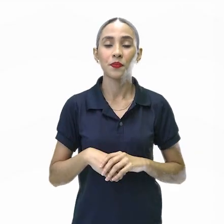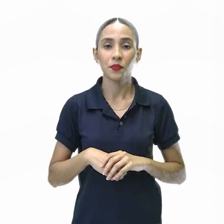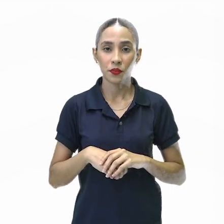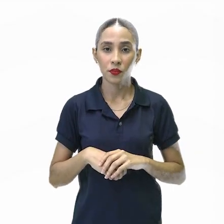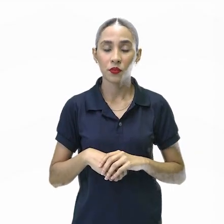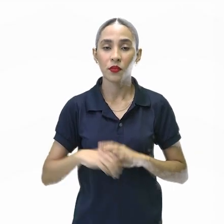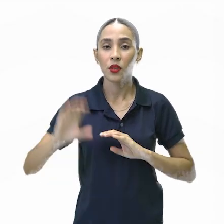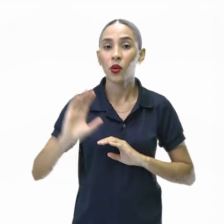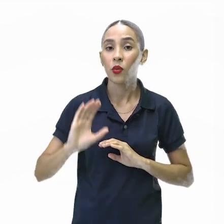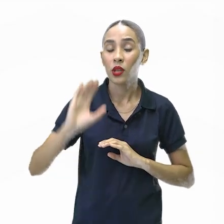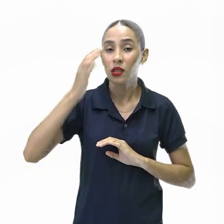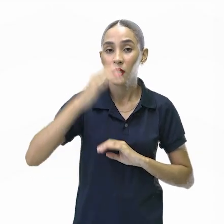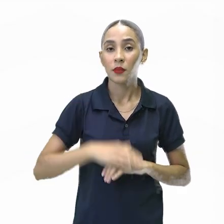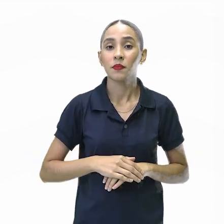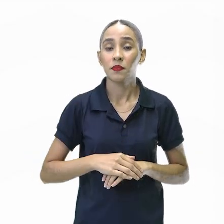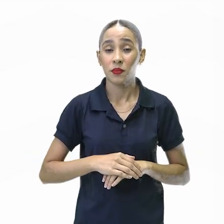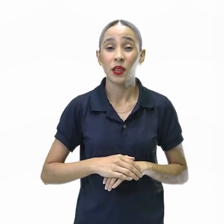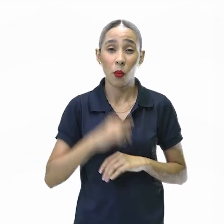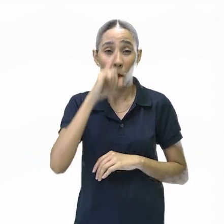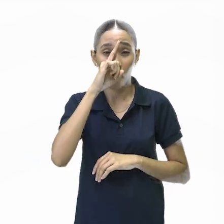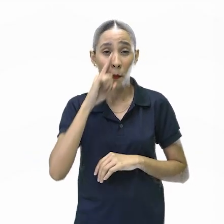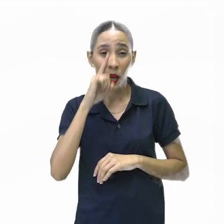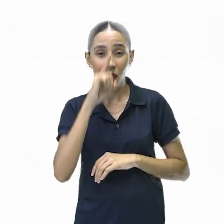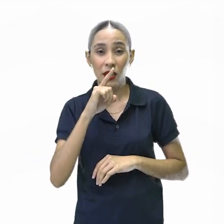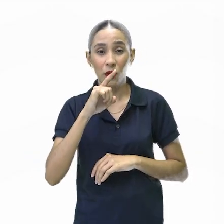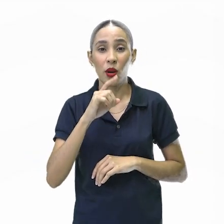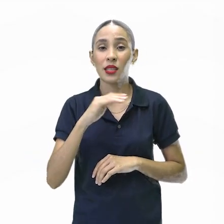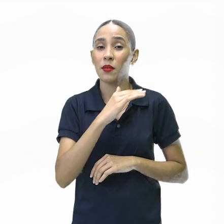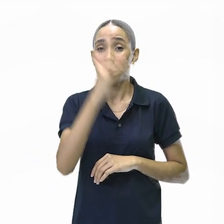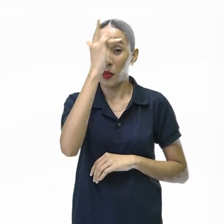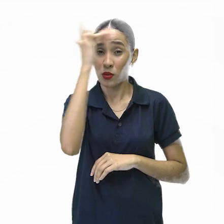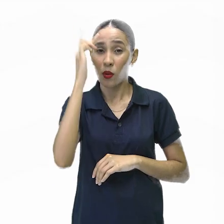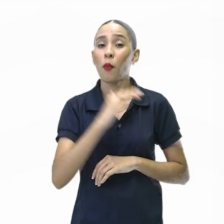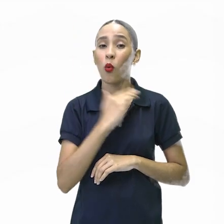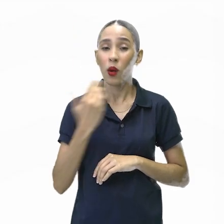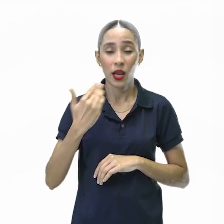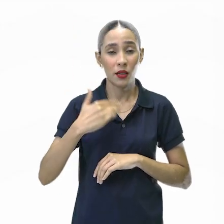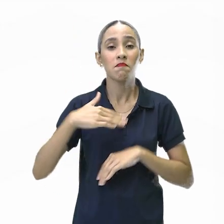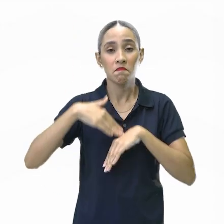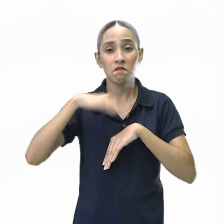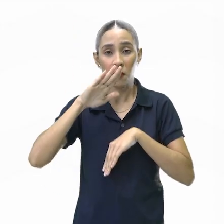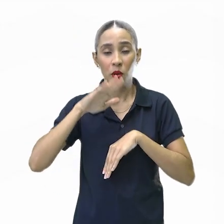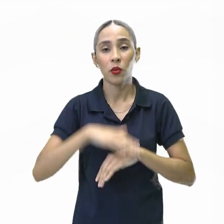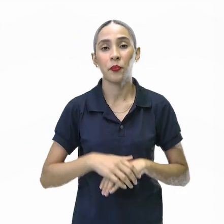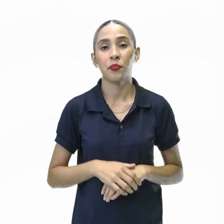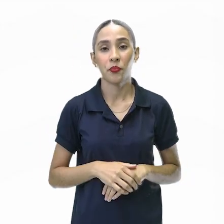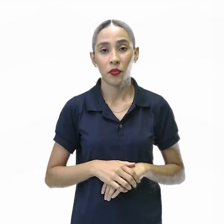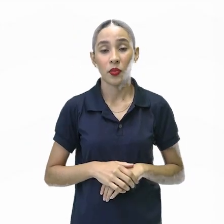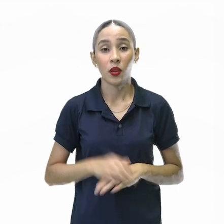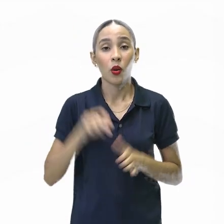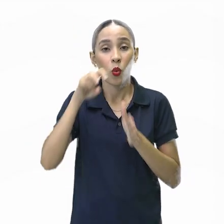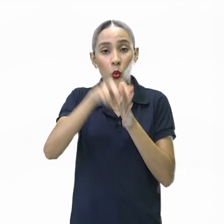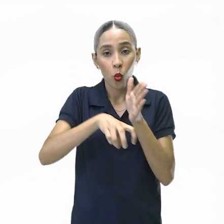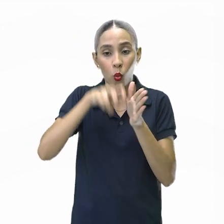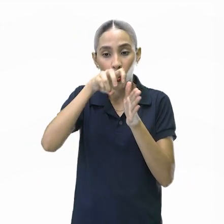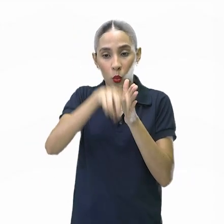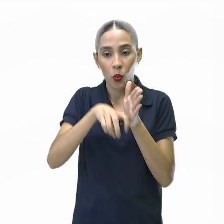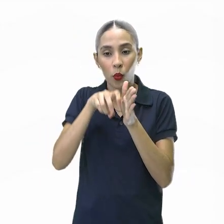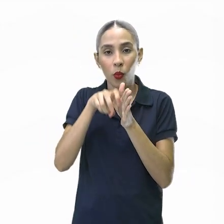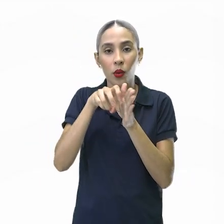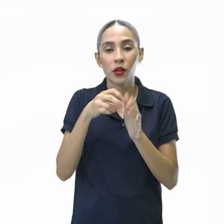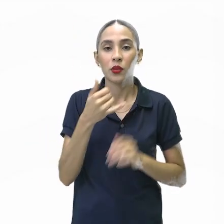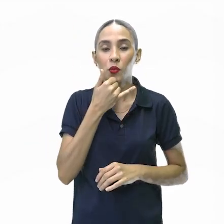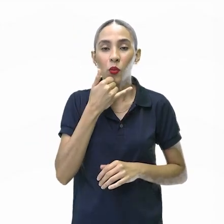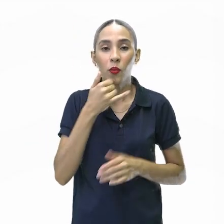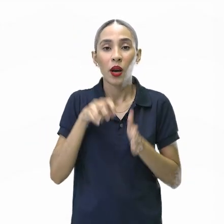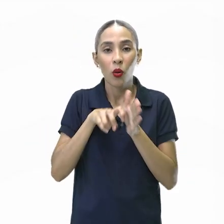de acontecer a fatalidade, ou seja, das pessoas morrerem, é muito alta, tá certo? Já os trens, né, que estão no